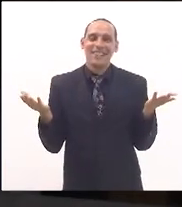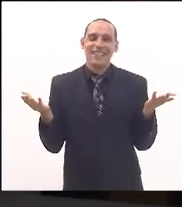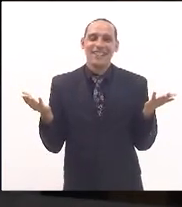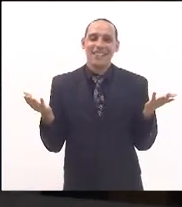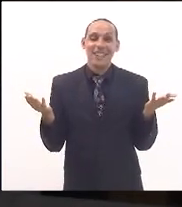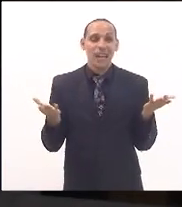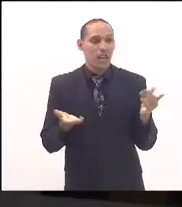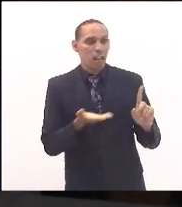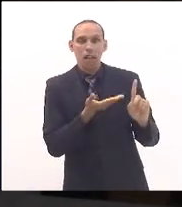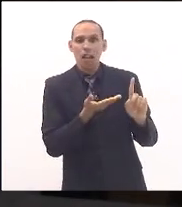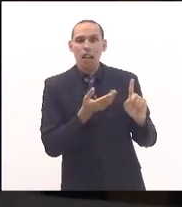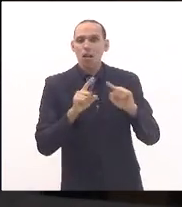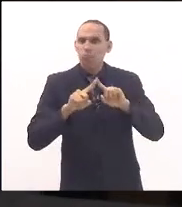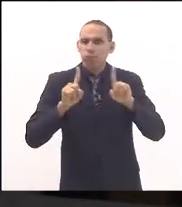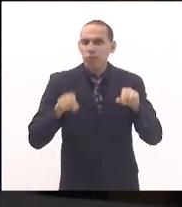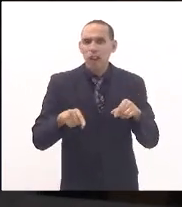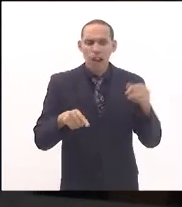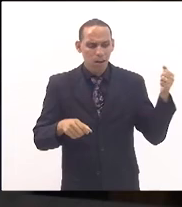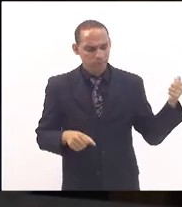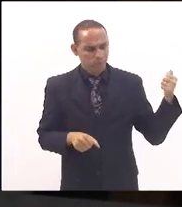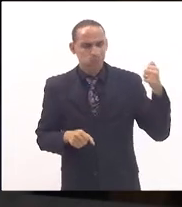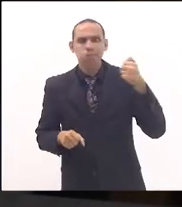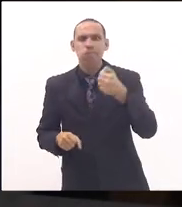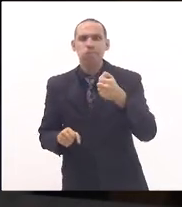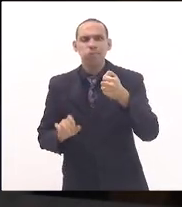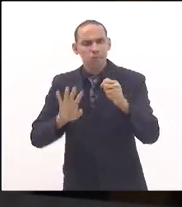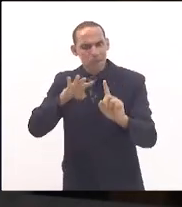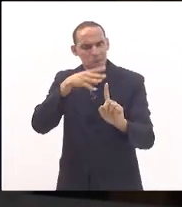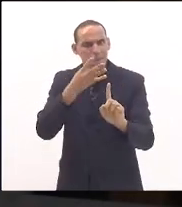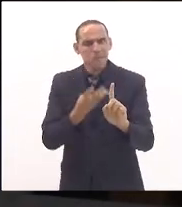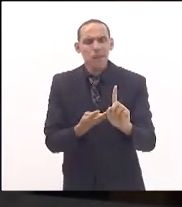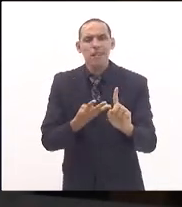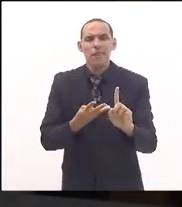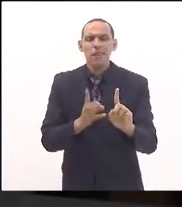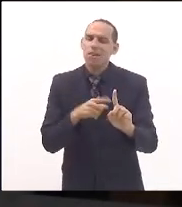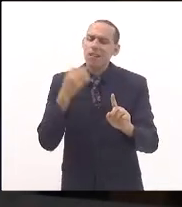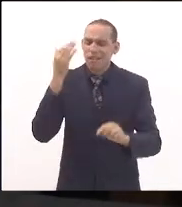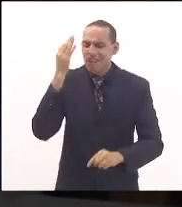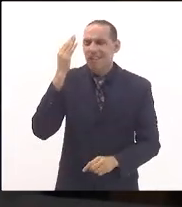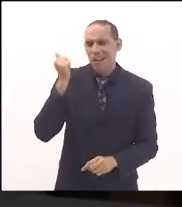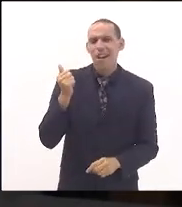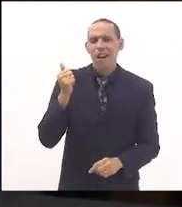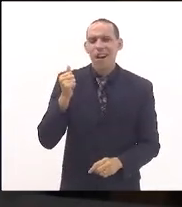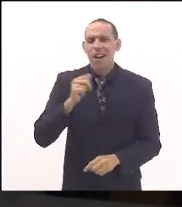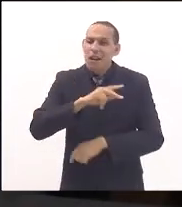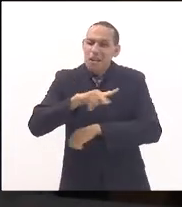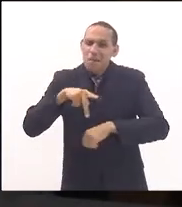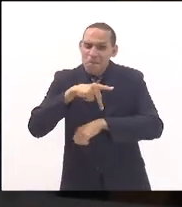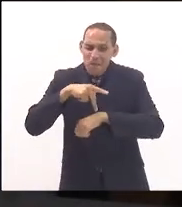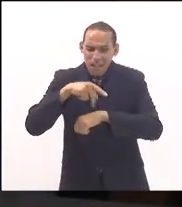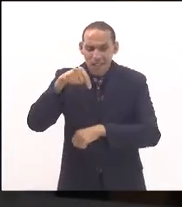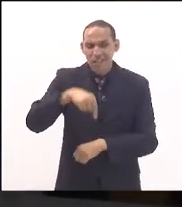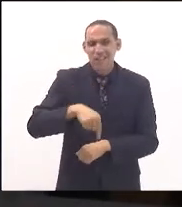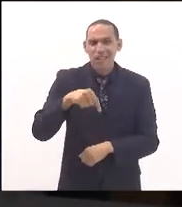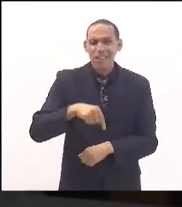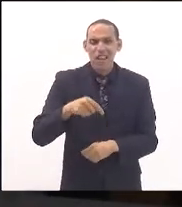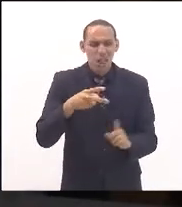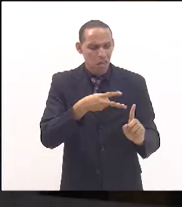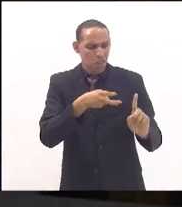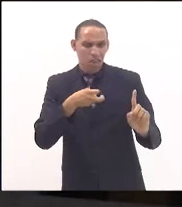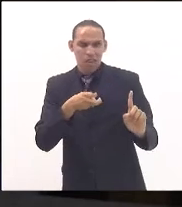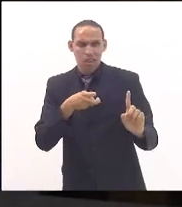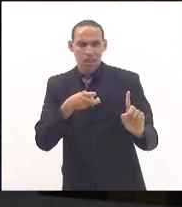pegar uma funcionária sua e homenagear nós sabendo que esse país é o país que não